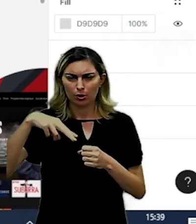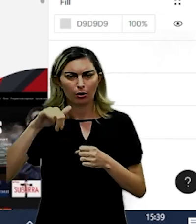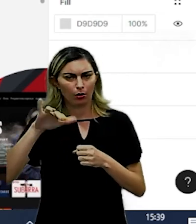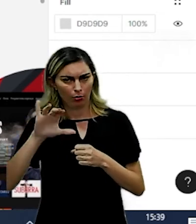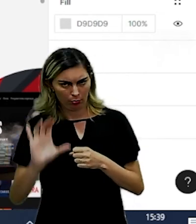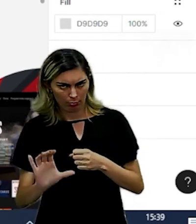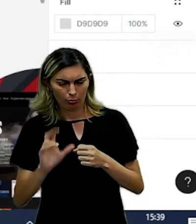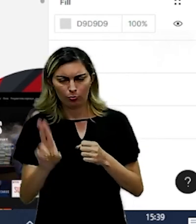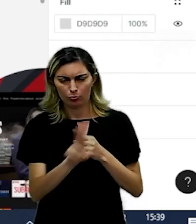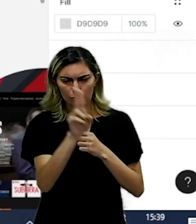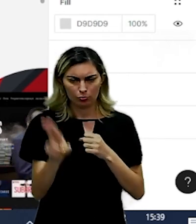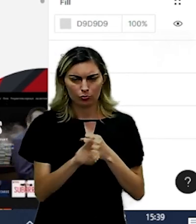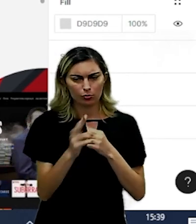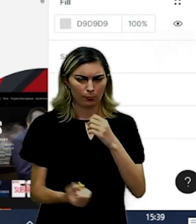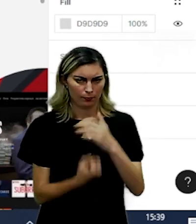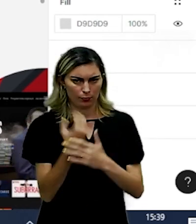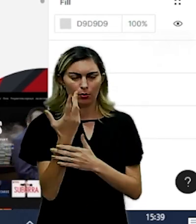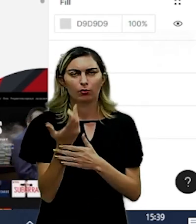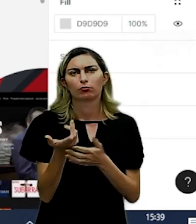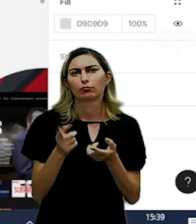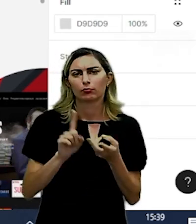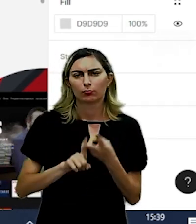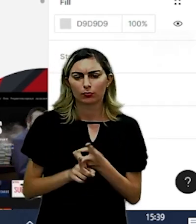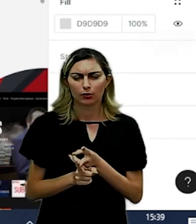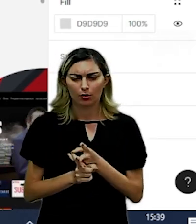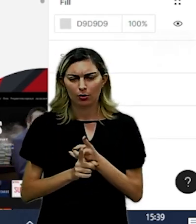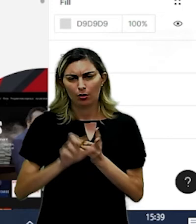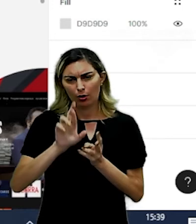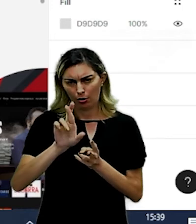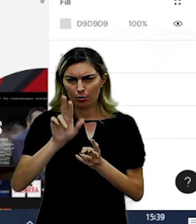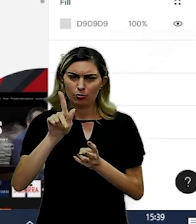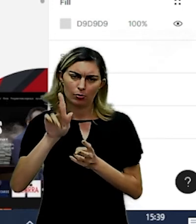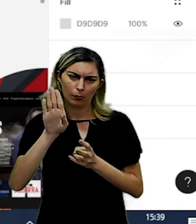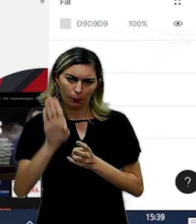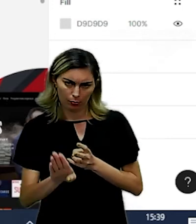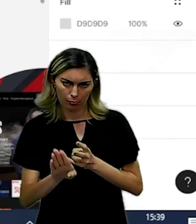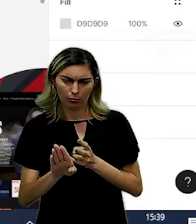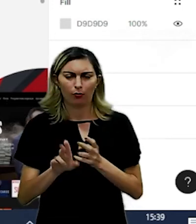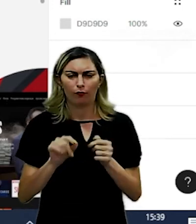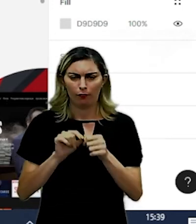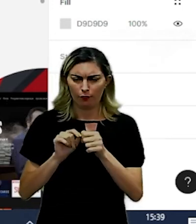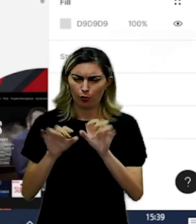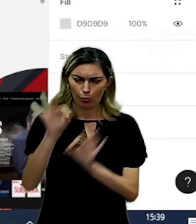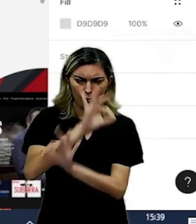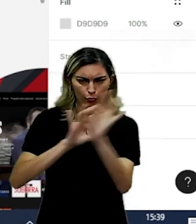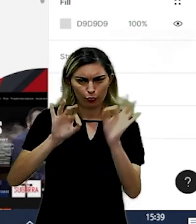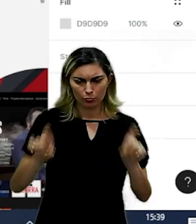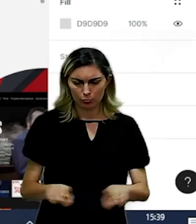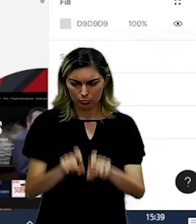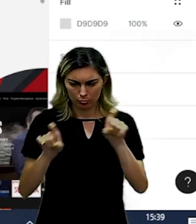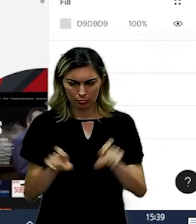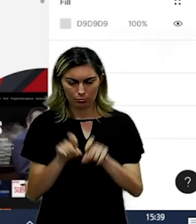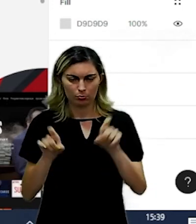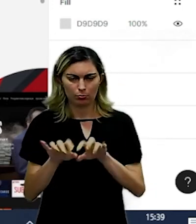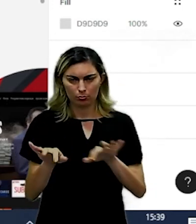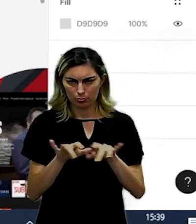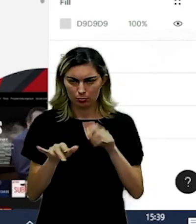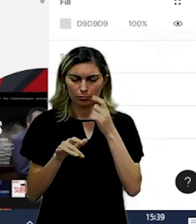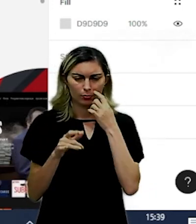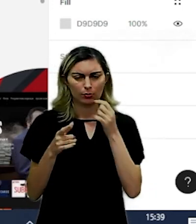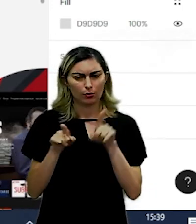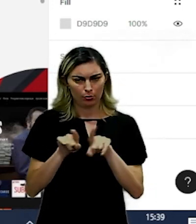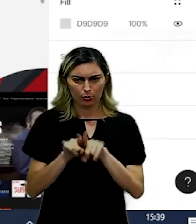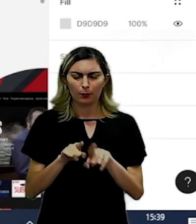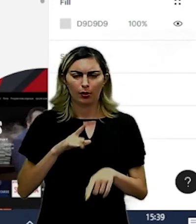utilizado para impressão. Nós temos o sistema RGB, que é usado para formatos digitais. O